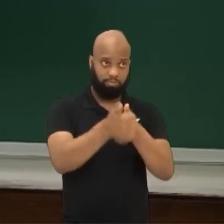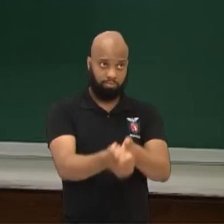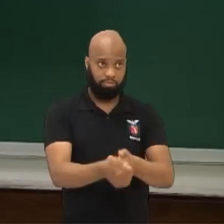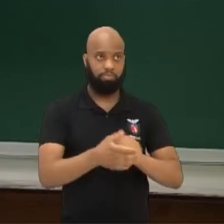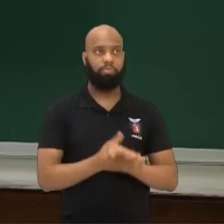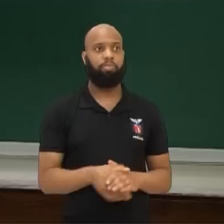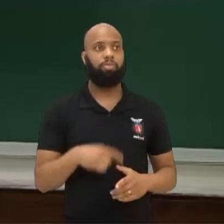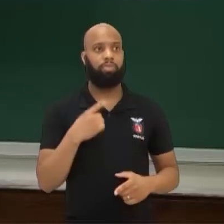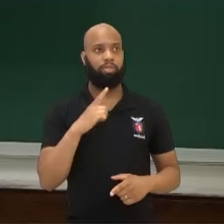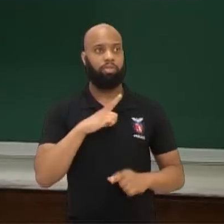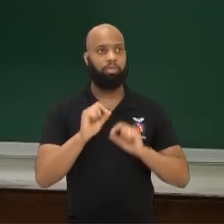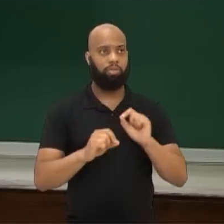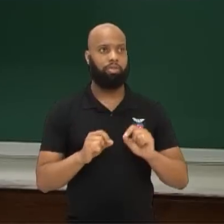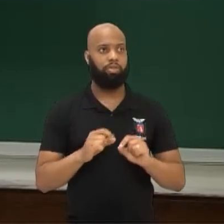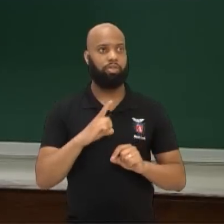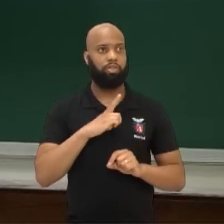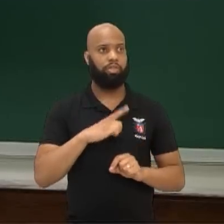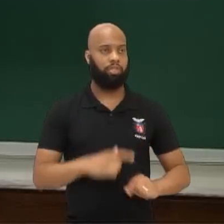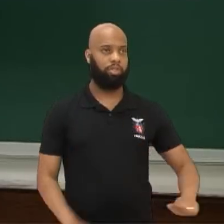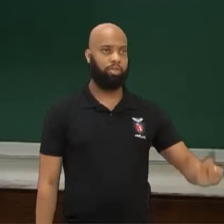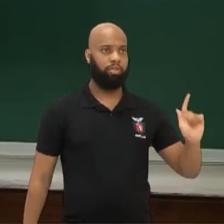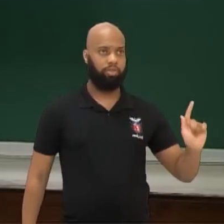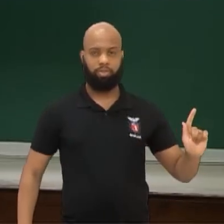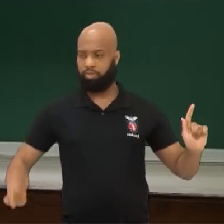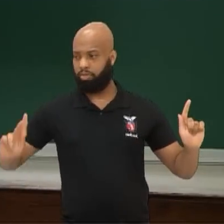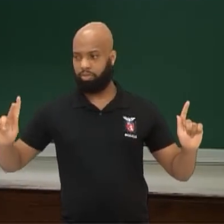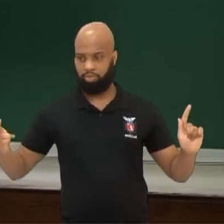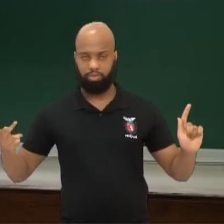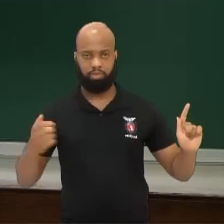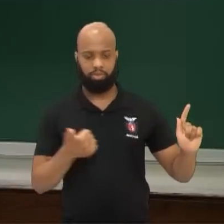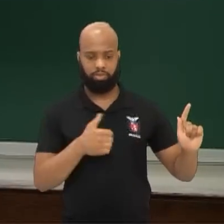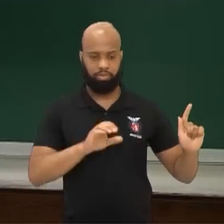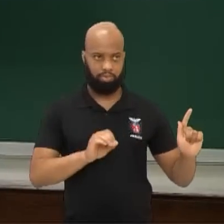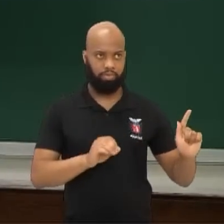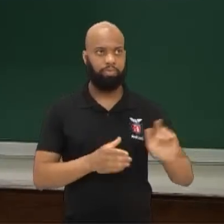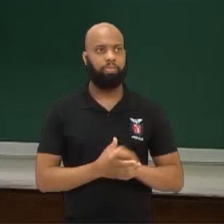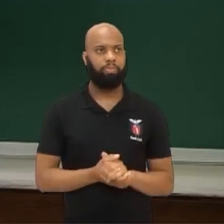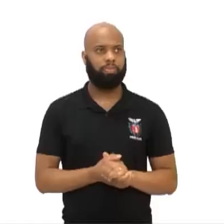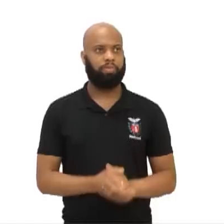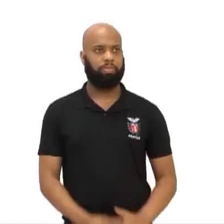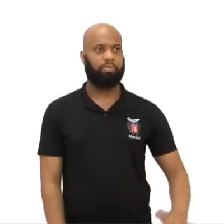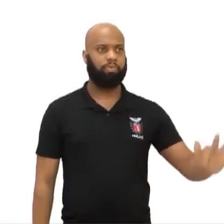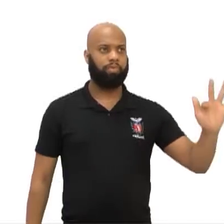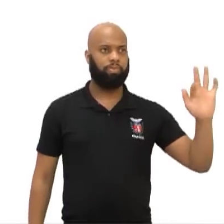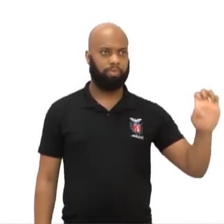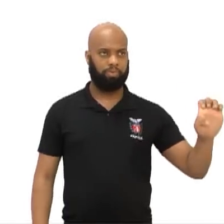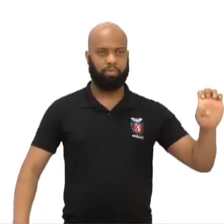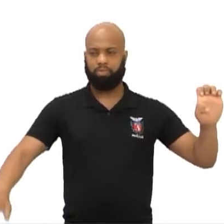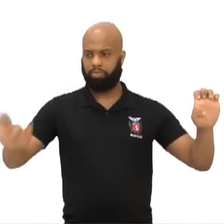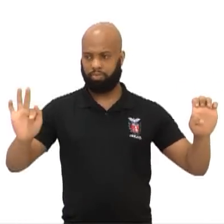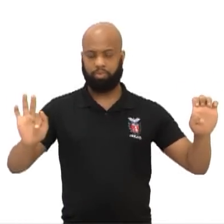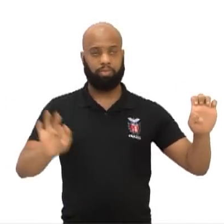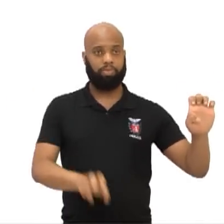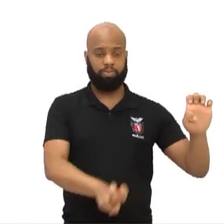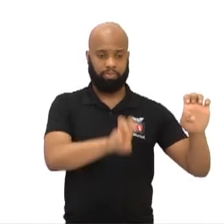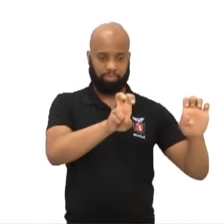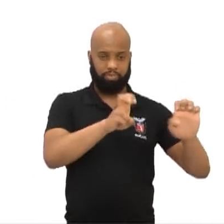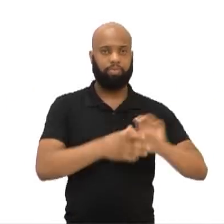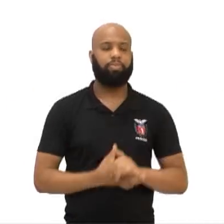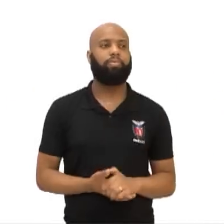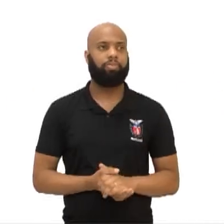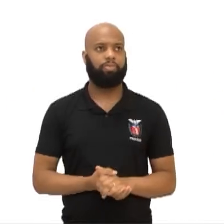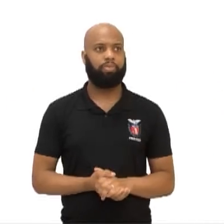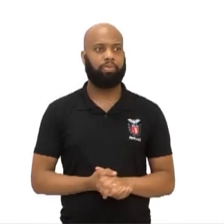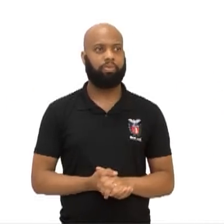dizer que o G para o H vale 10 centímetros, O E para o F vale 5